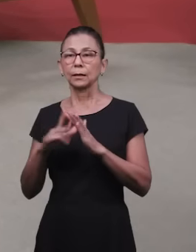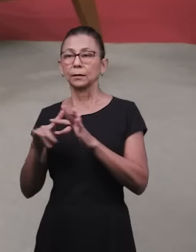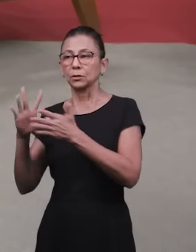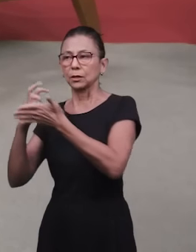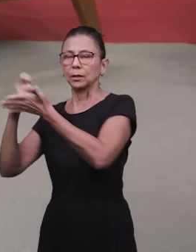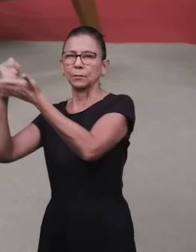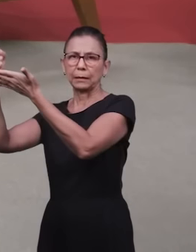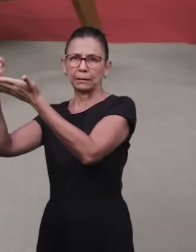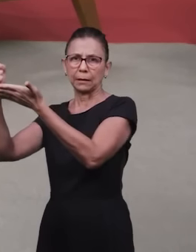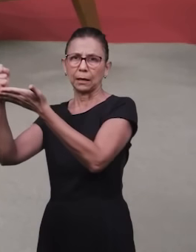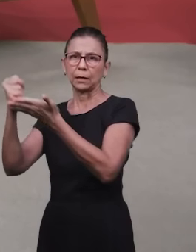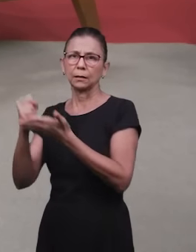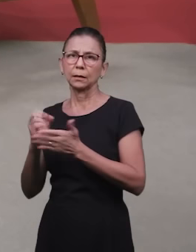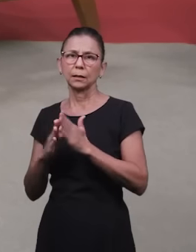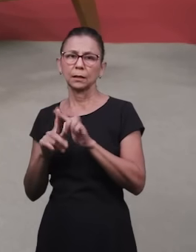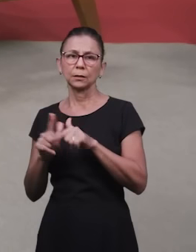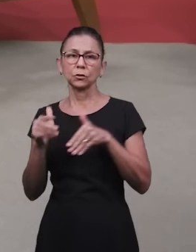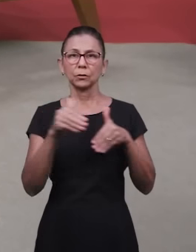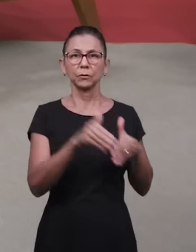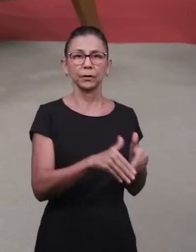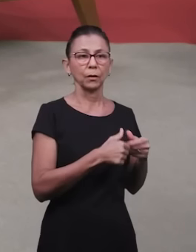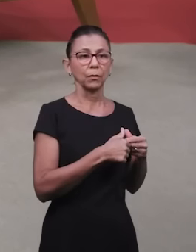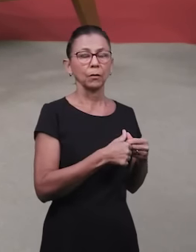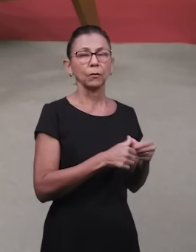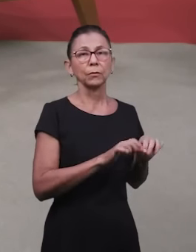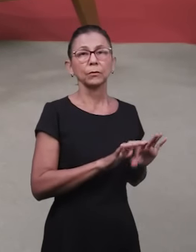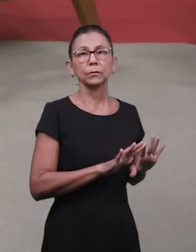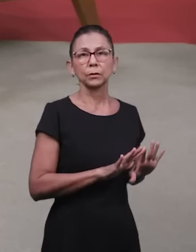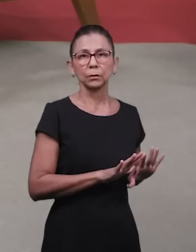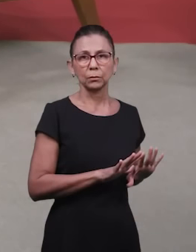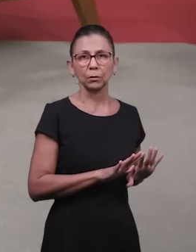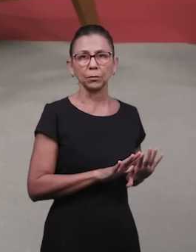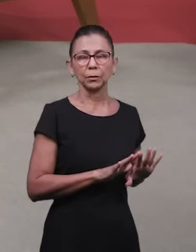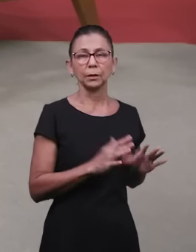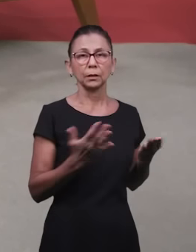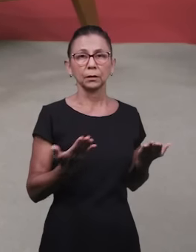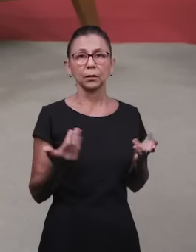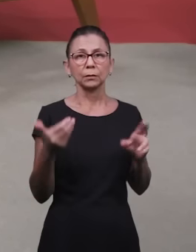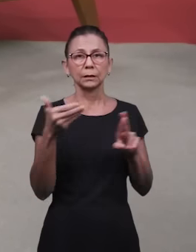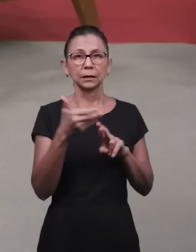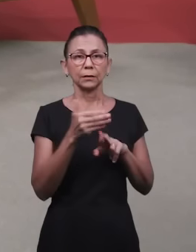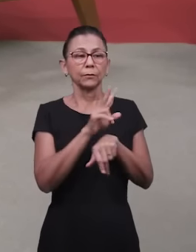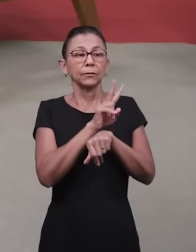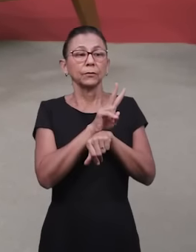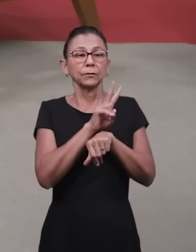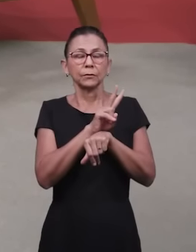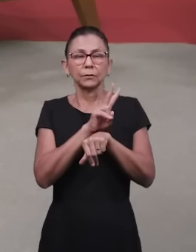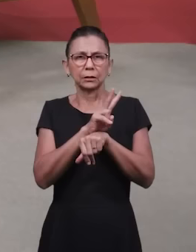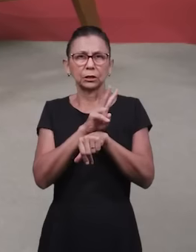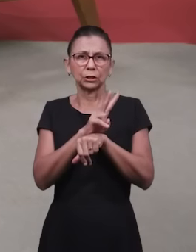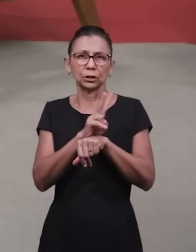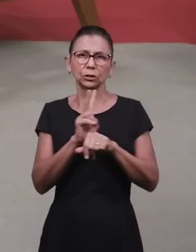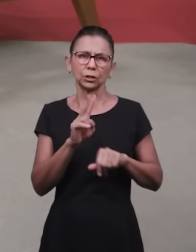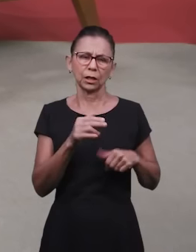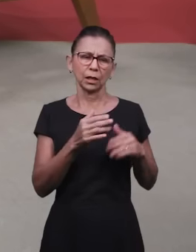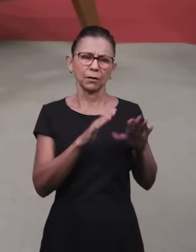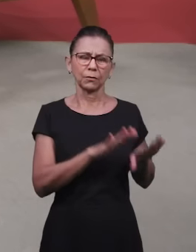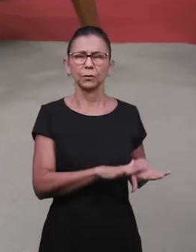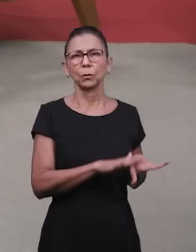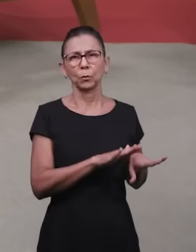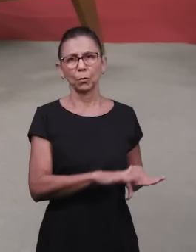E essa noiva, esse detalhe importante. Que aparece aqui e que narra esse encontro com os guardas, já é aquela que